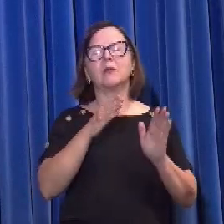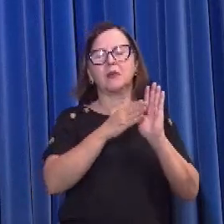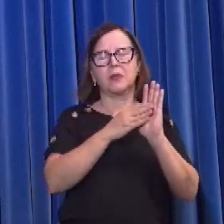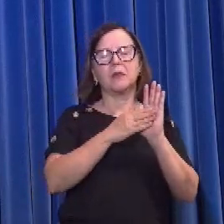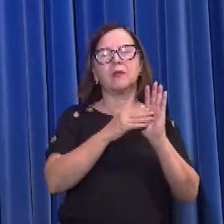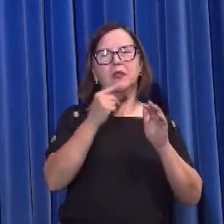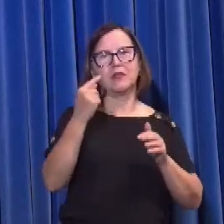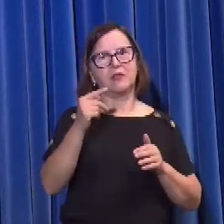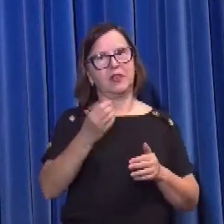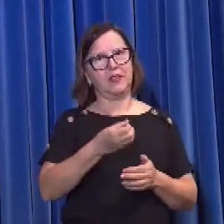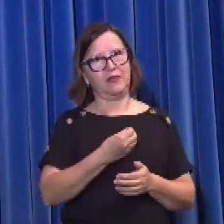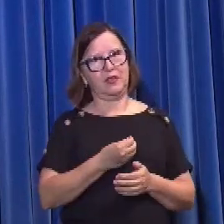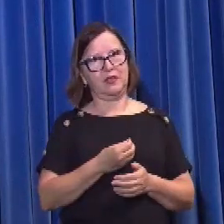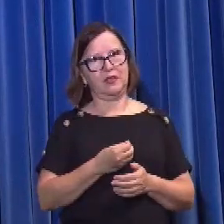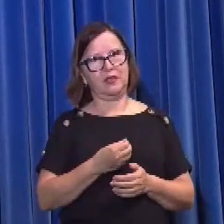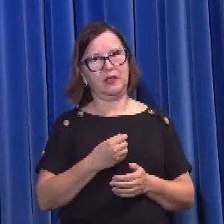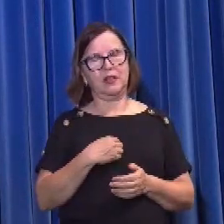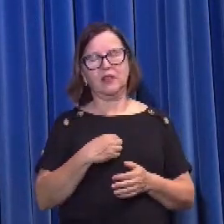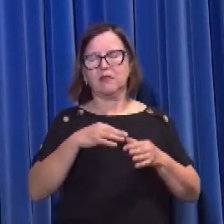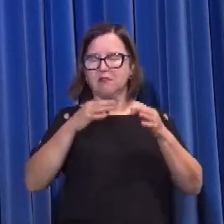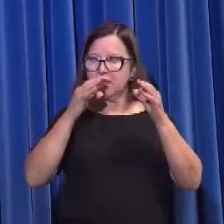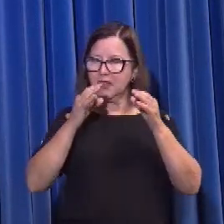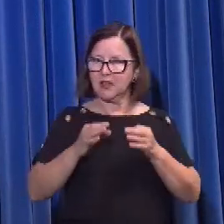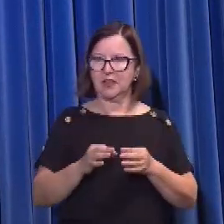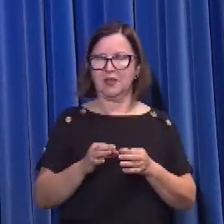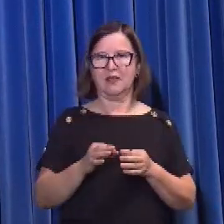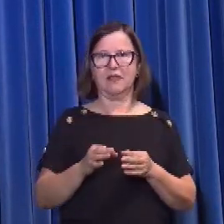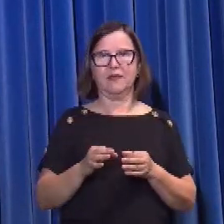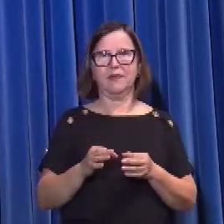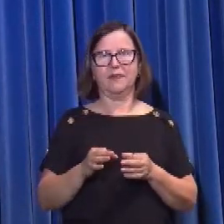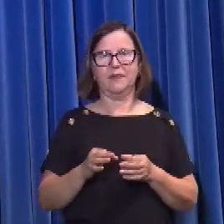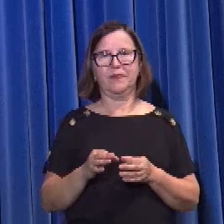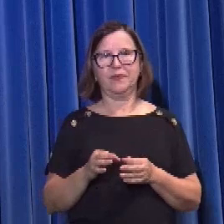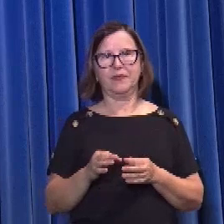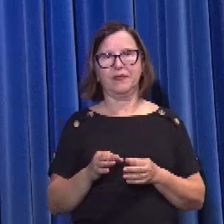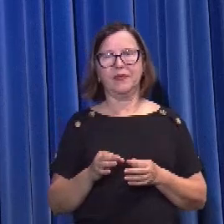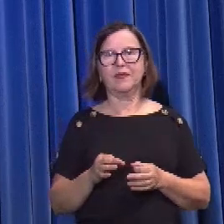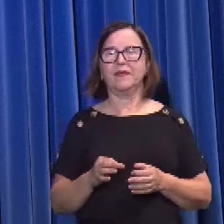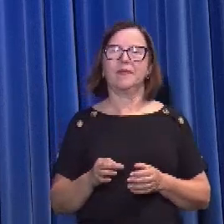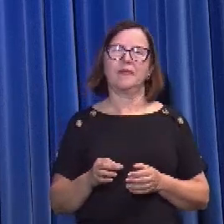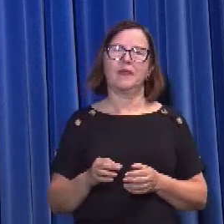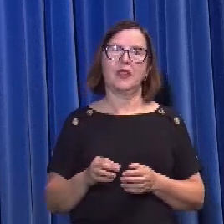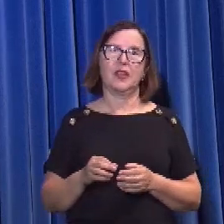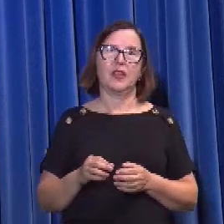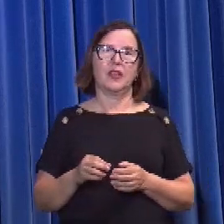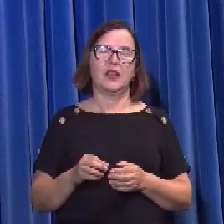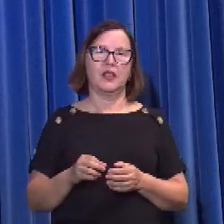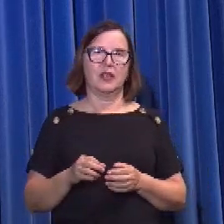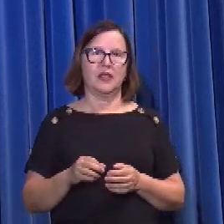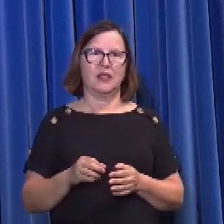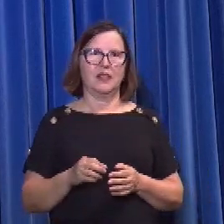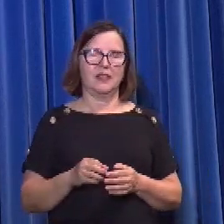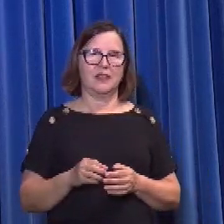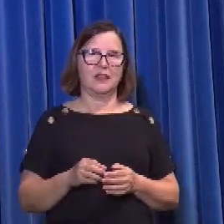E eu tenho plena convicção que é para o seu e o meu amadurecimento. Não tem outra